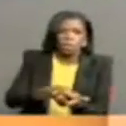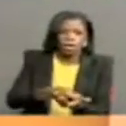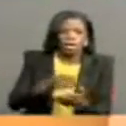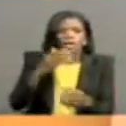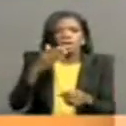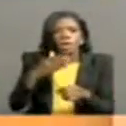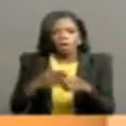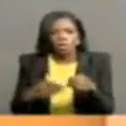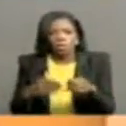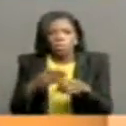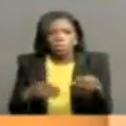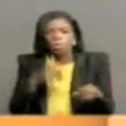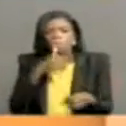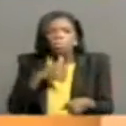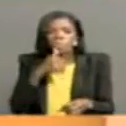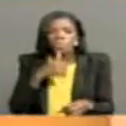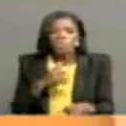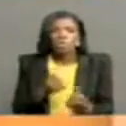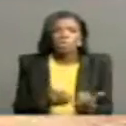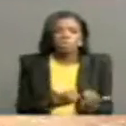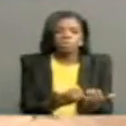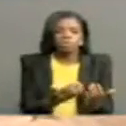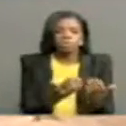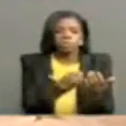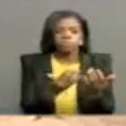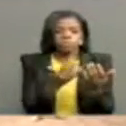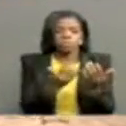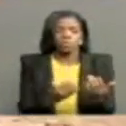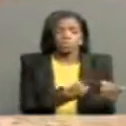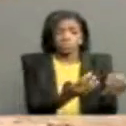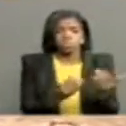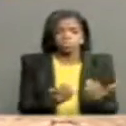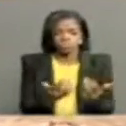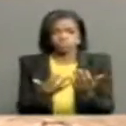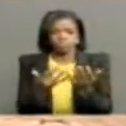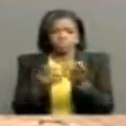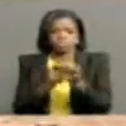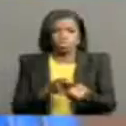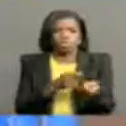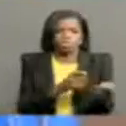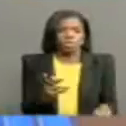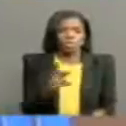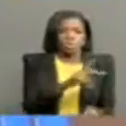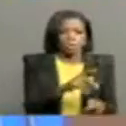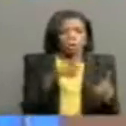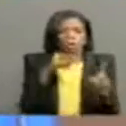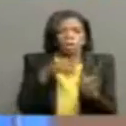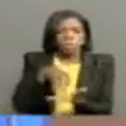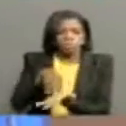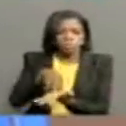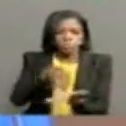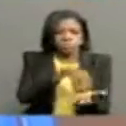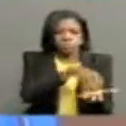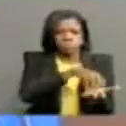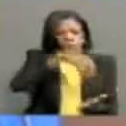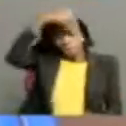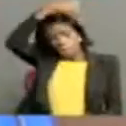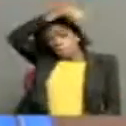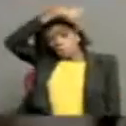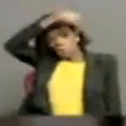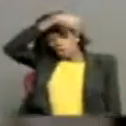quiabo, para pôr mais de novo na lava. Além das aldeias do Água, Chamaçanza e Cambala Cangando, o processo